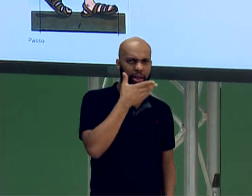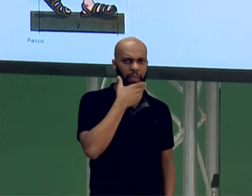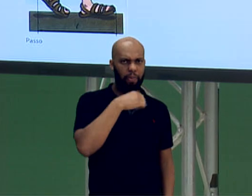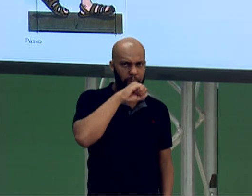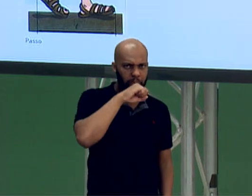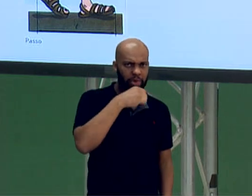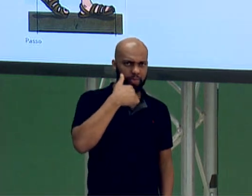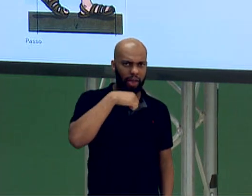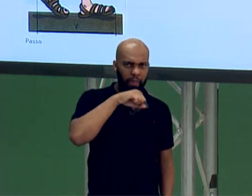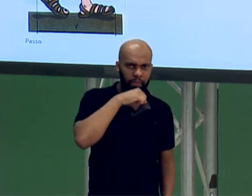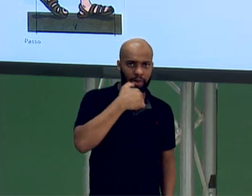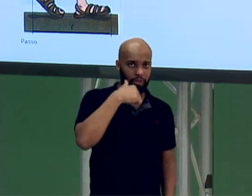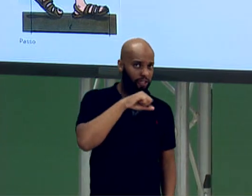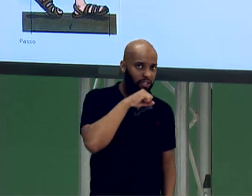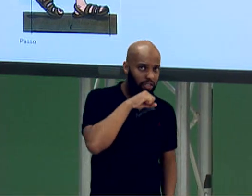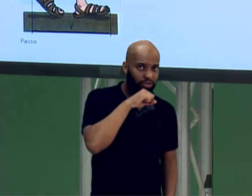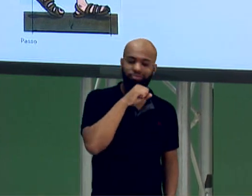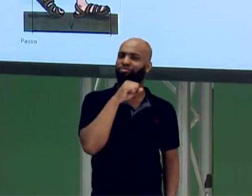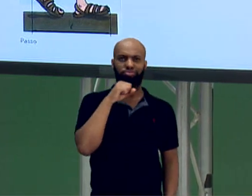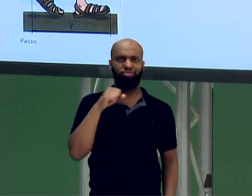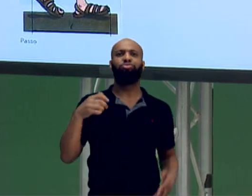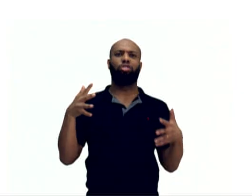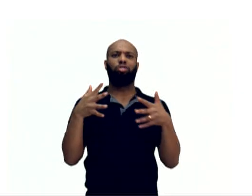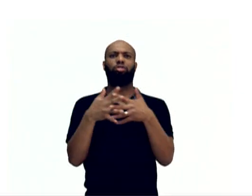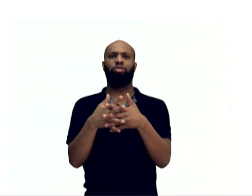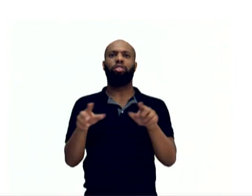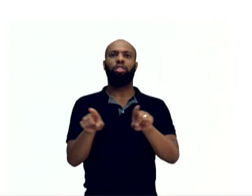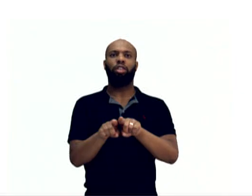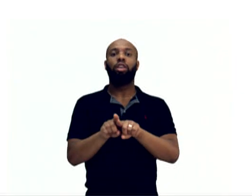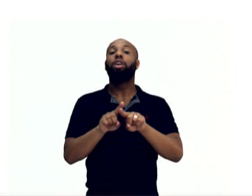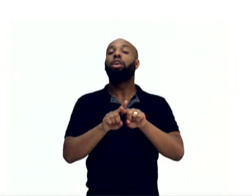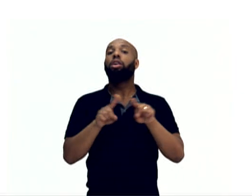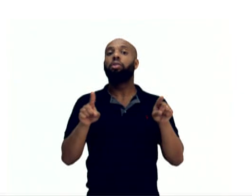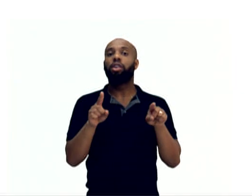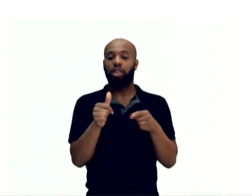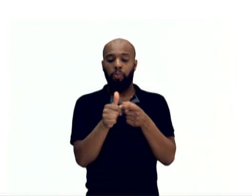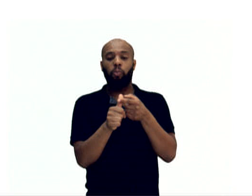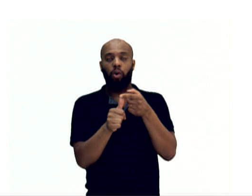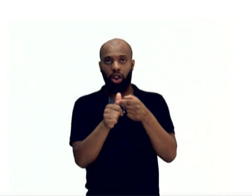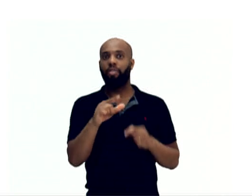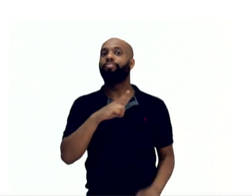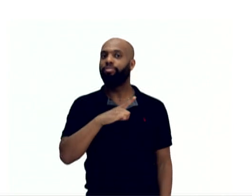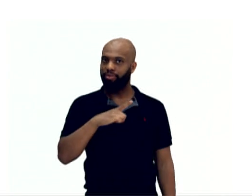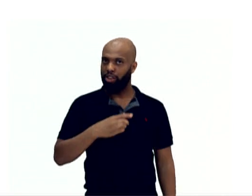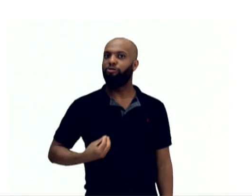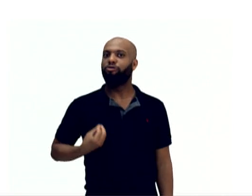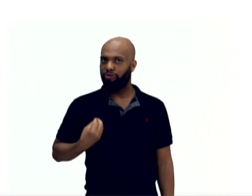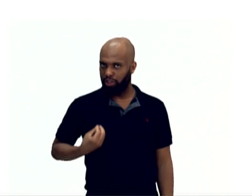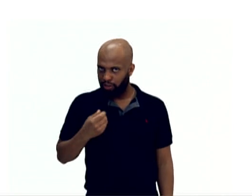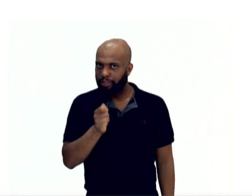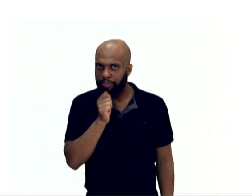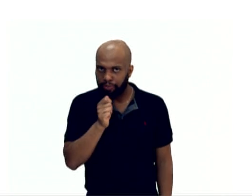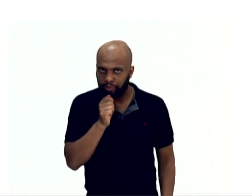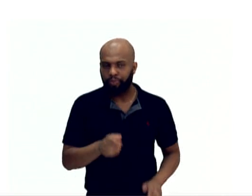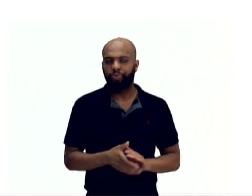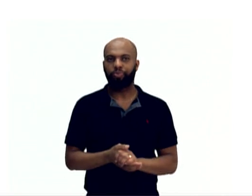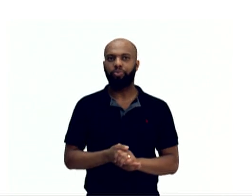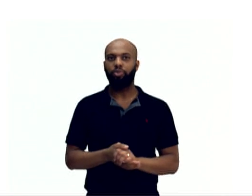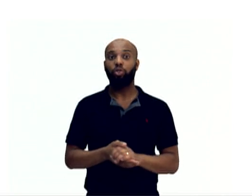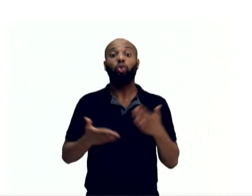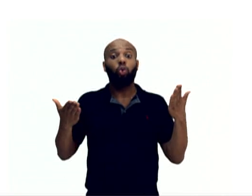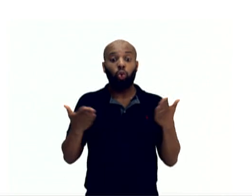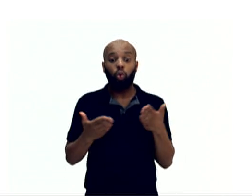E aí, na casa de vocês? A mão foi do irmãozinho menor? A mão foi do irmão maior? Foi de um familiar que está